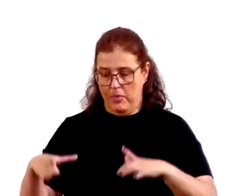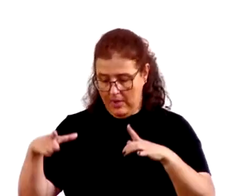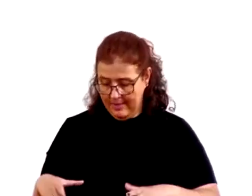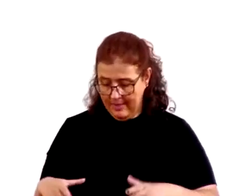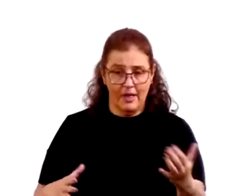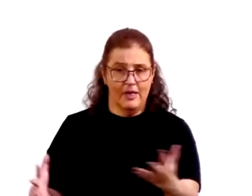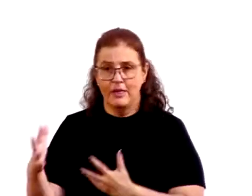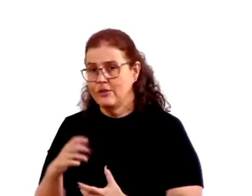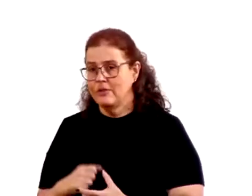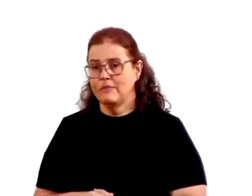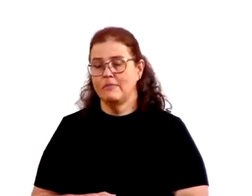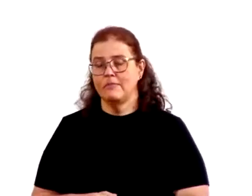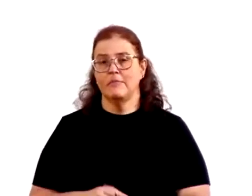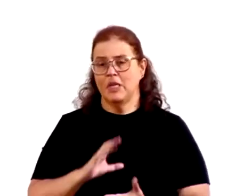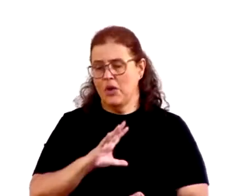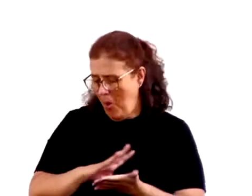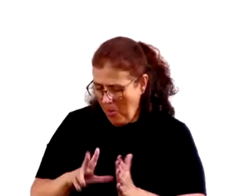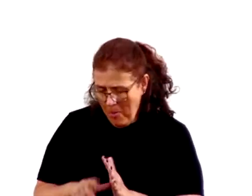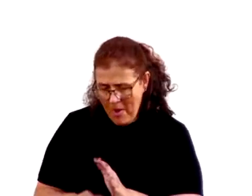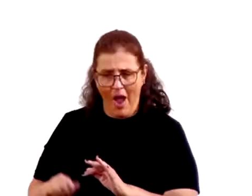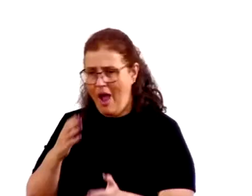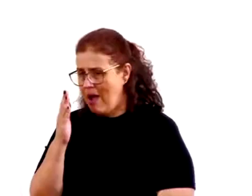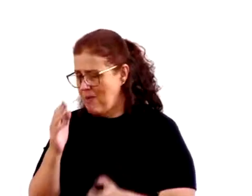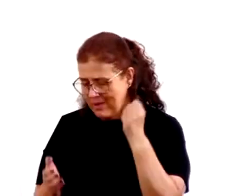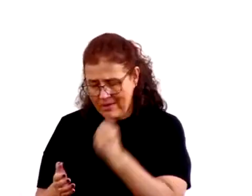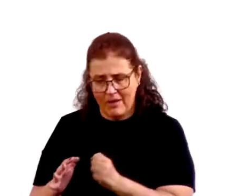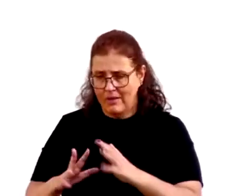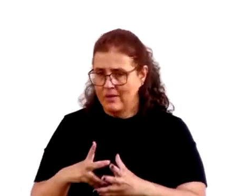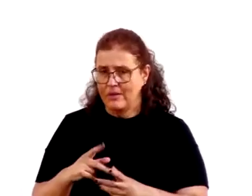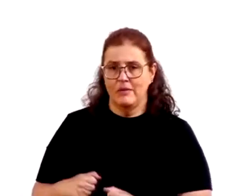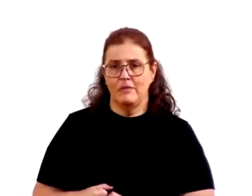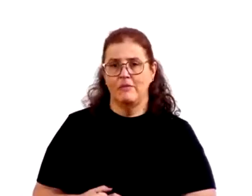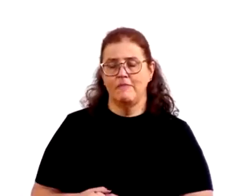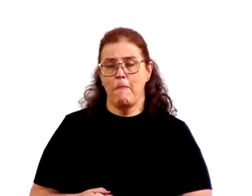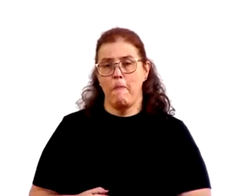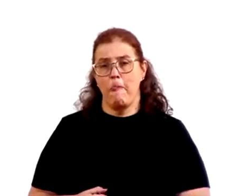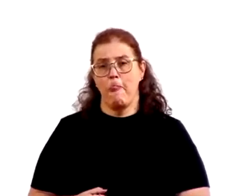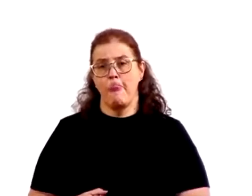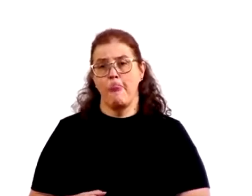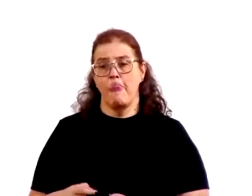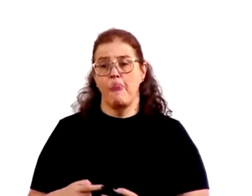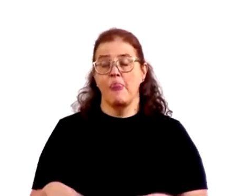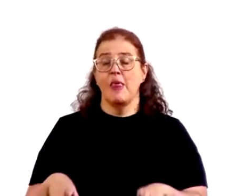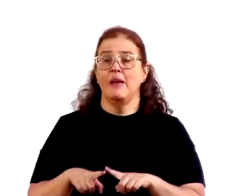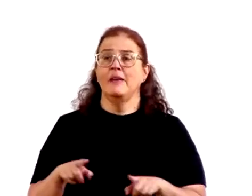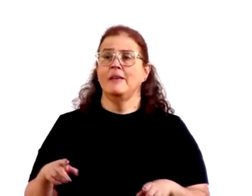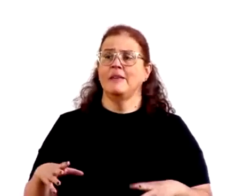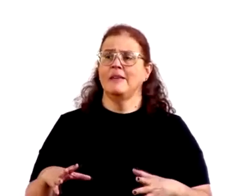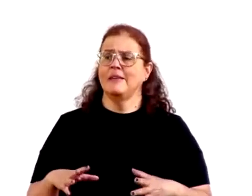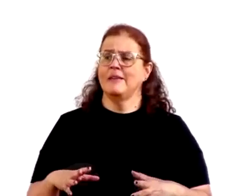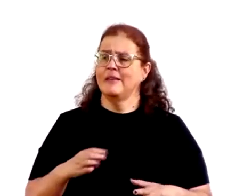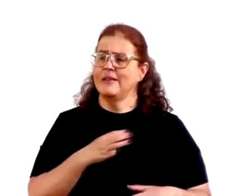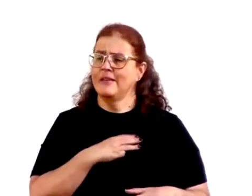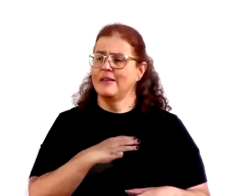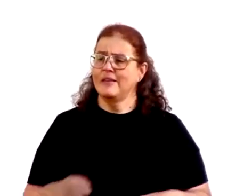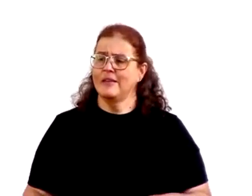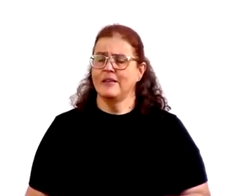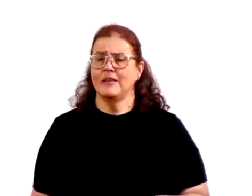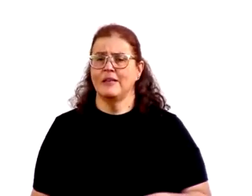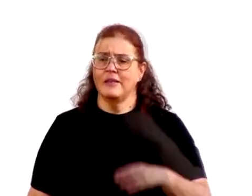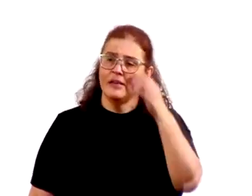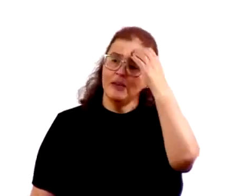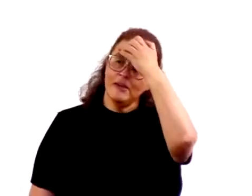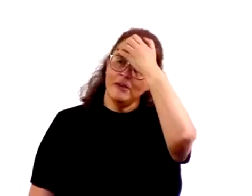menos é a interpretação que eu faço dele aqui nesse momento, que o mensageiro vem gritando, dizendo: levanta, levanta, cancela,